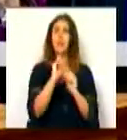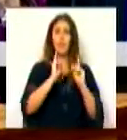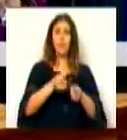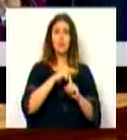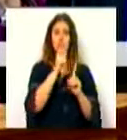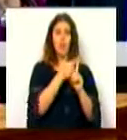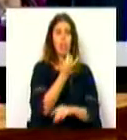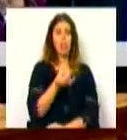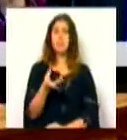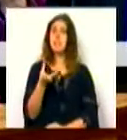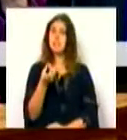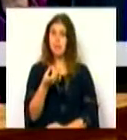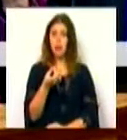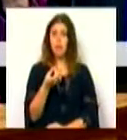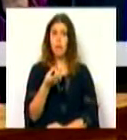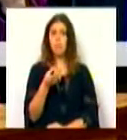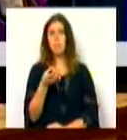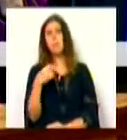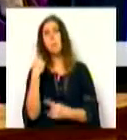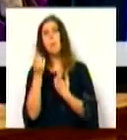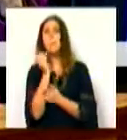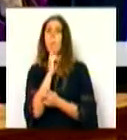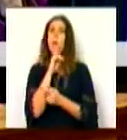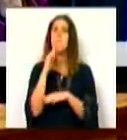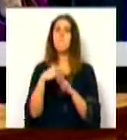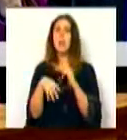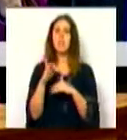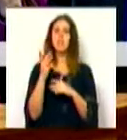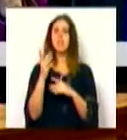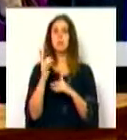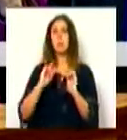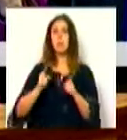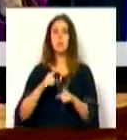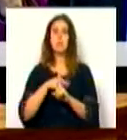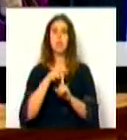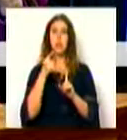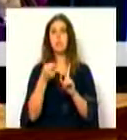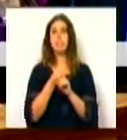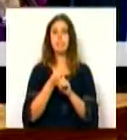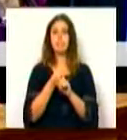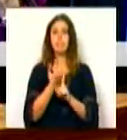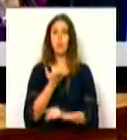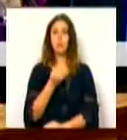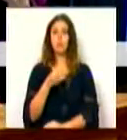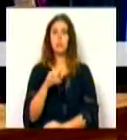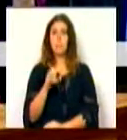de 2019, para muito provavelmente se fazer no início do ano de